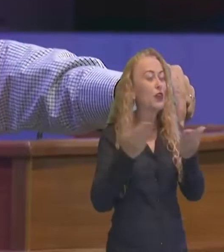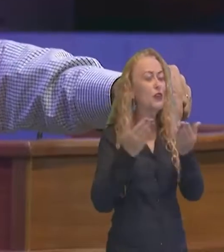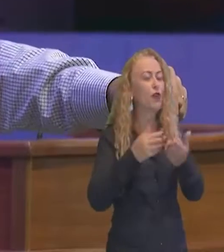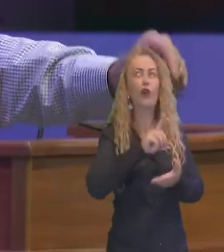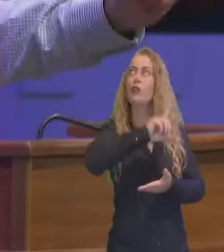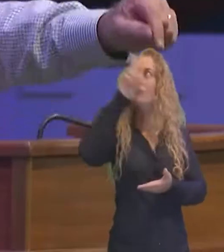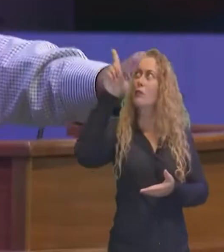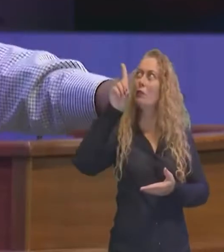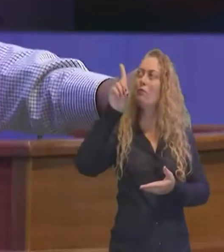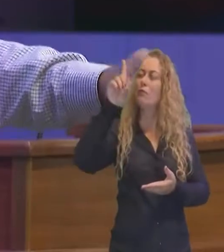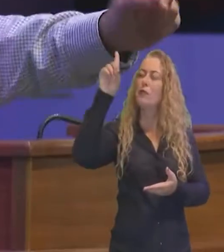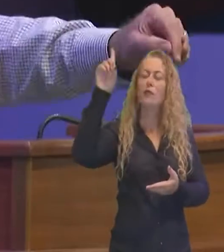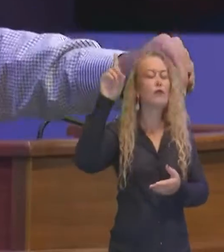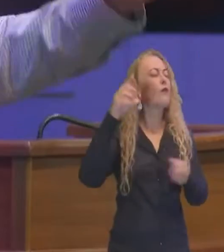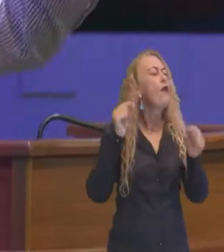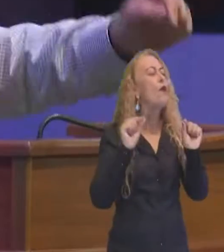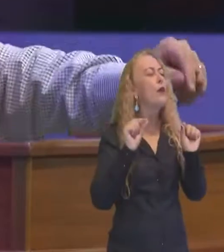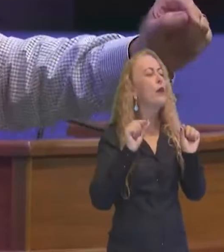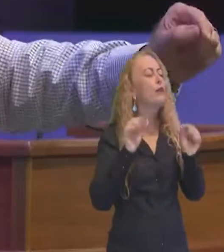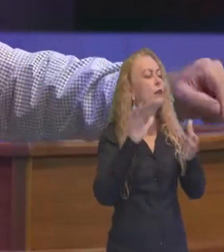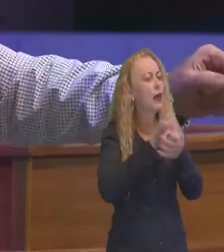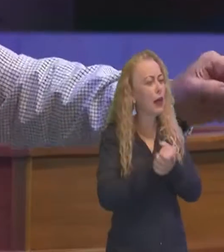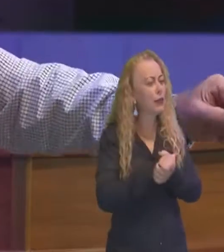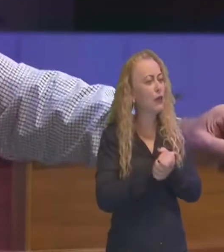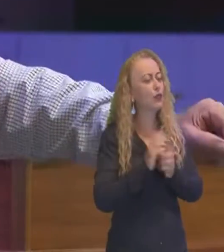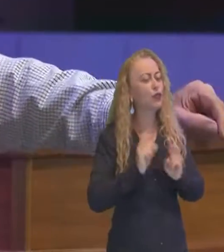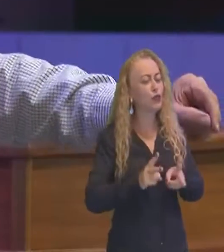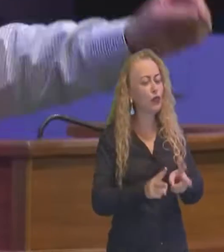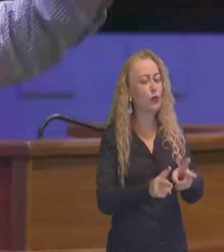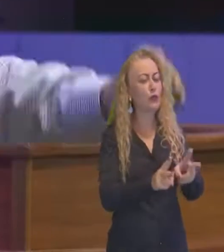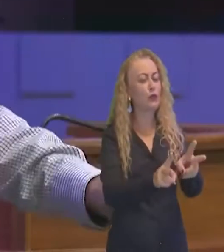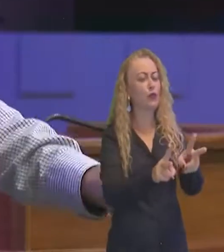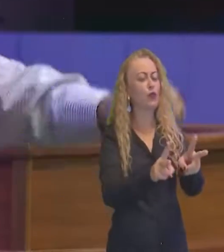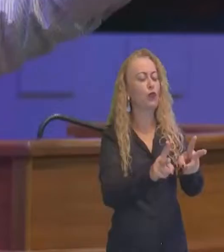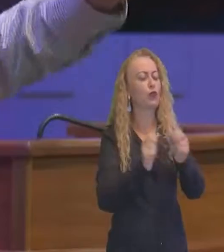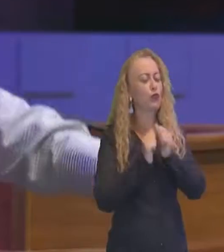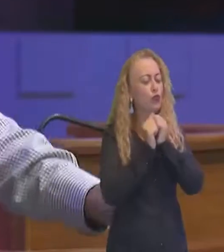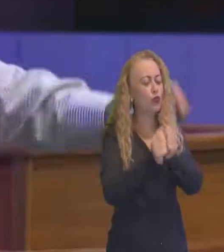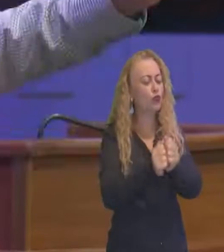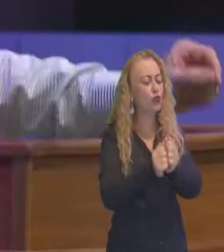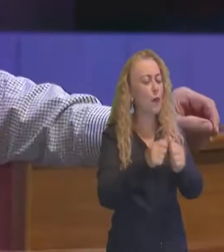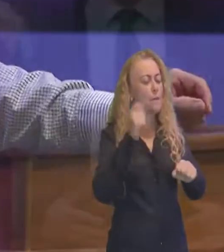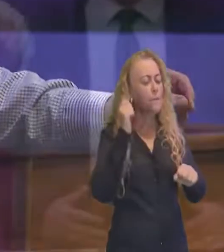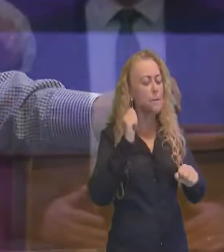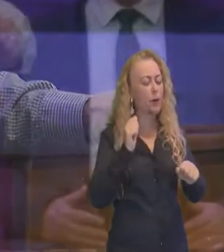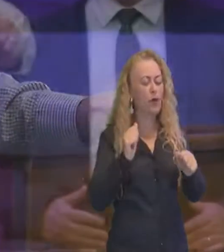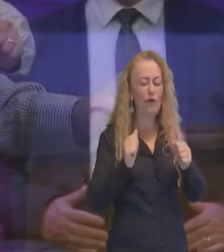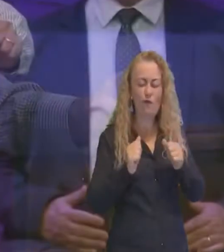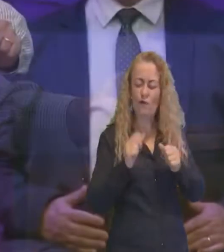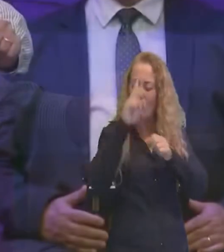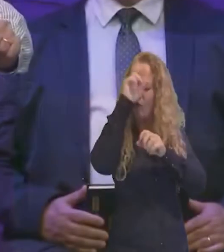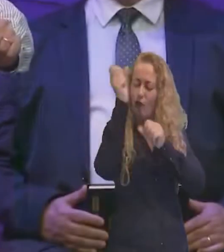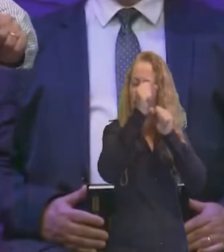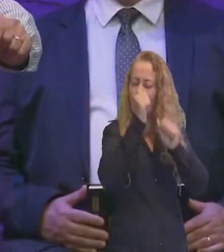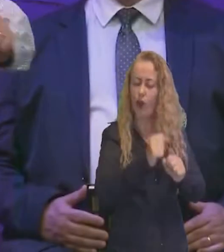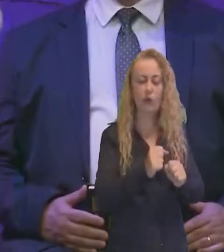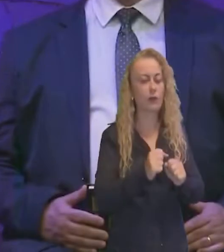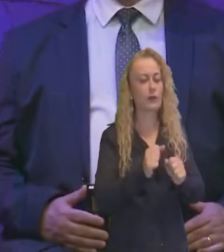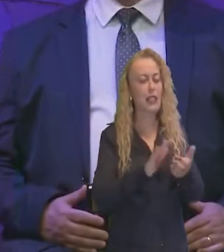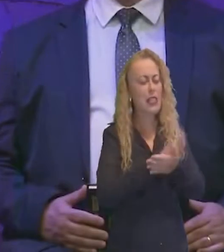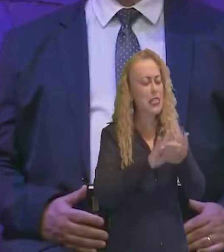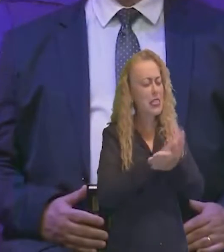estão se tornem casais inseparáveis. Nada vai separar você. Não